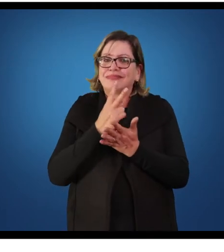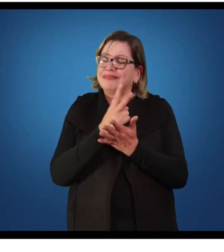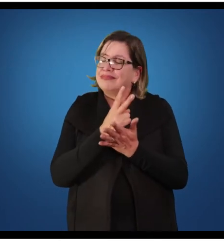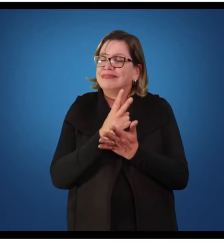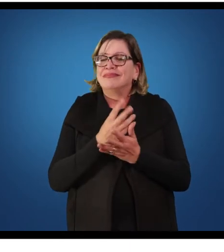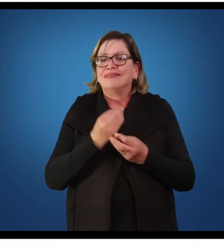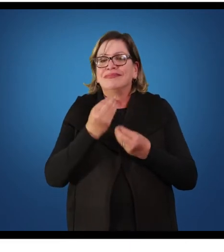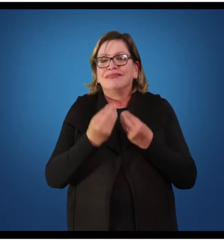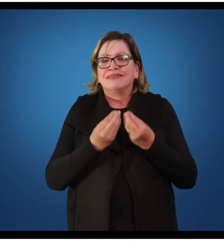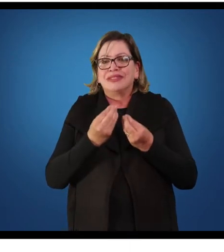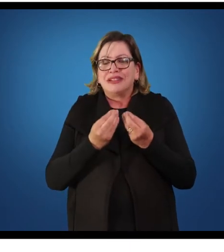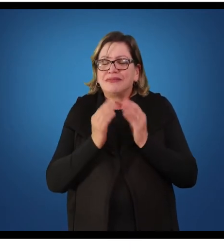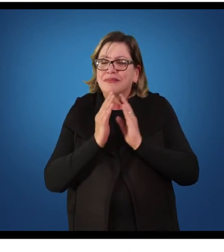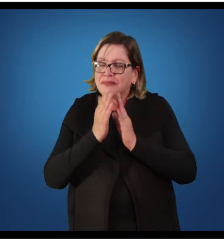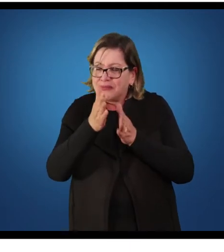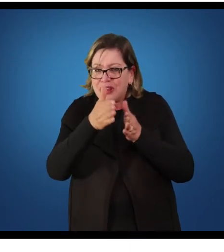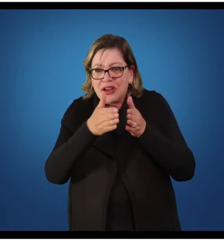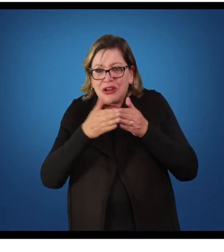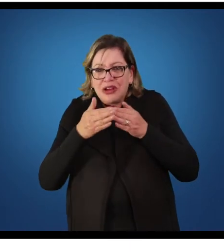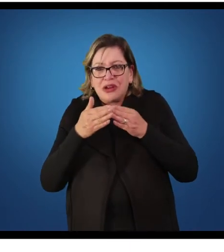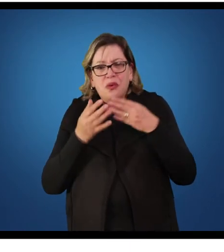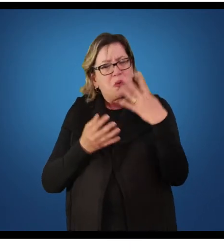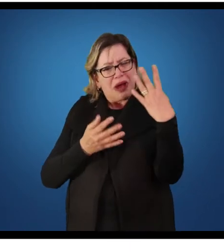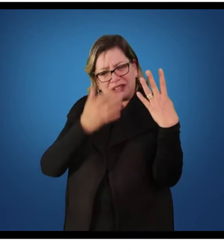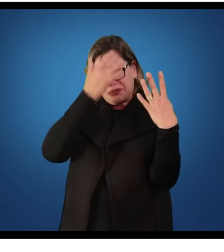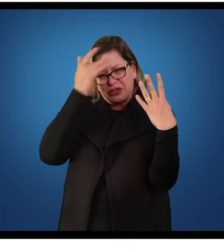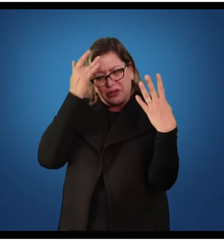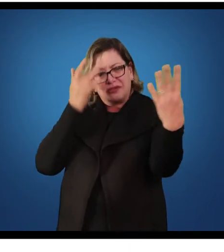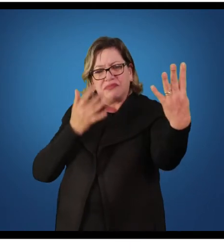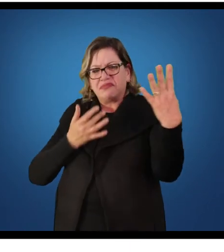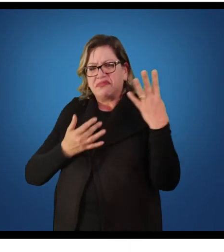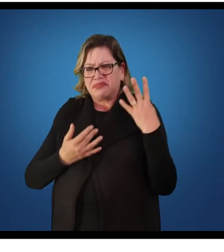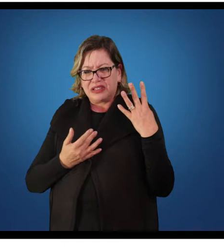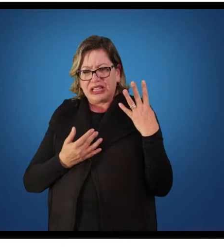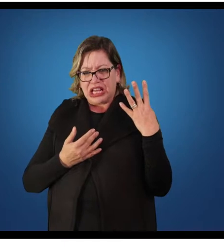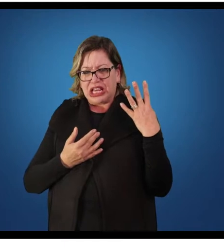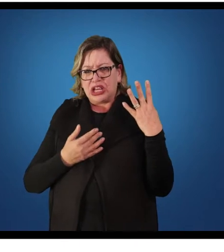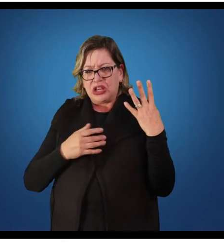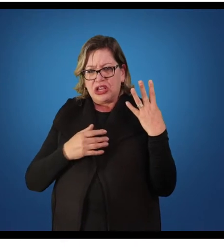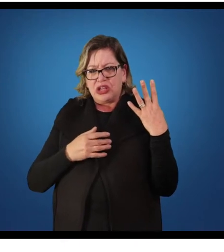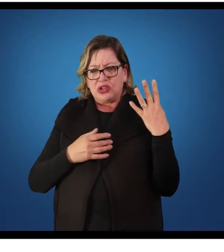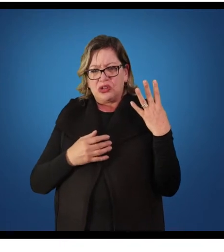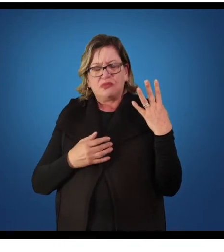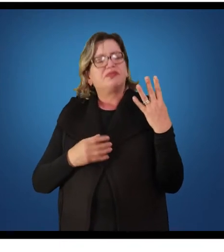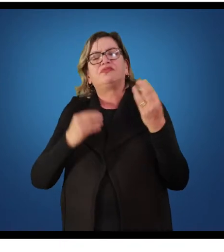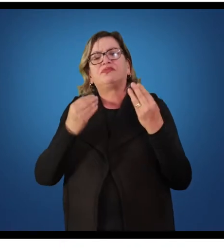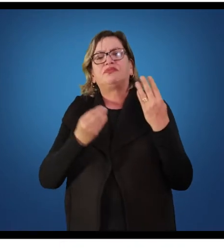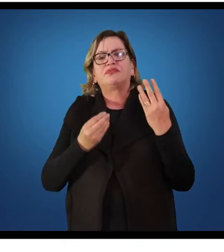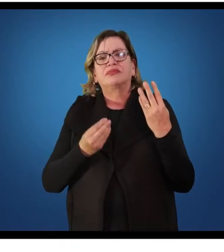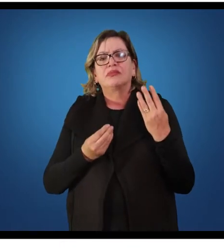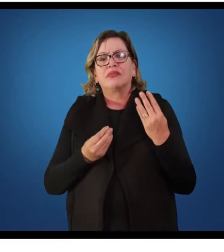eu quero, por favor, venham quatro acadêmicos aqui, fora a Fernanda, mais quatro aqui,